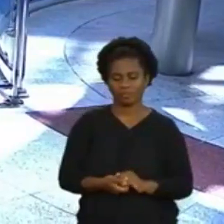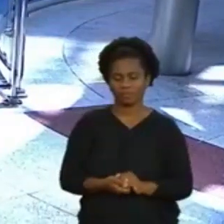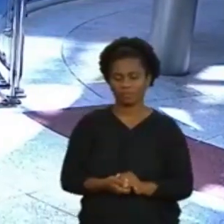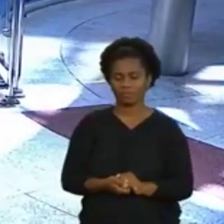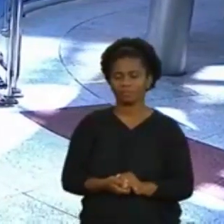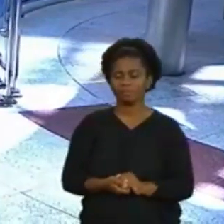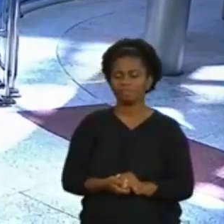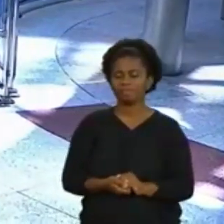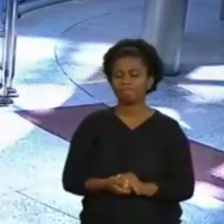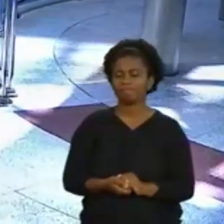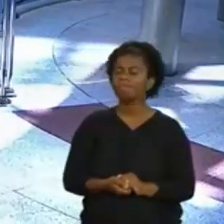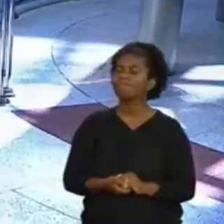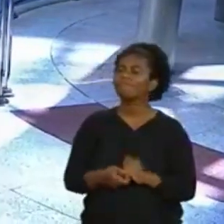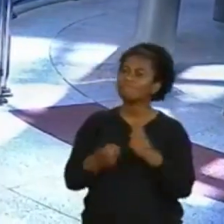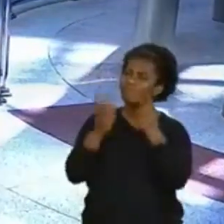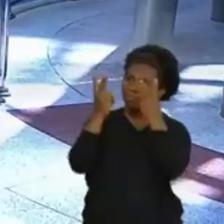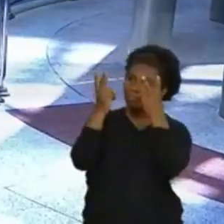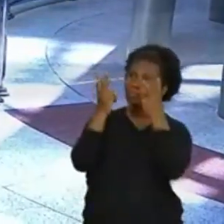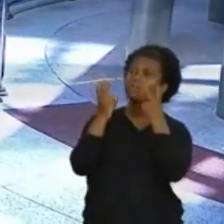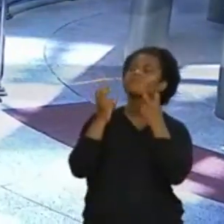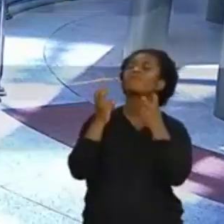que reconhecem